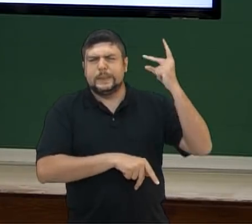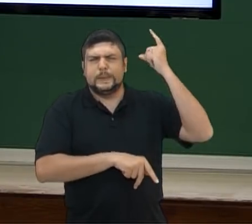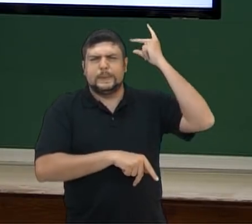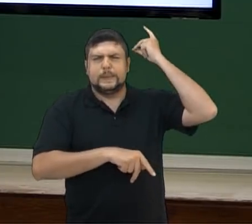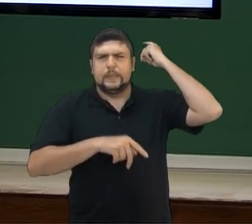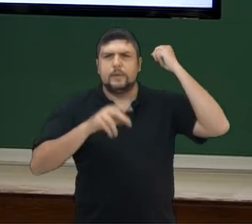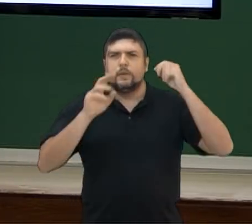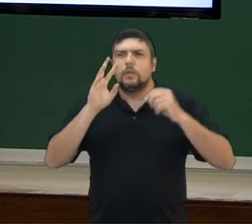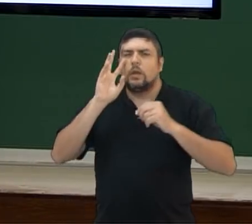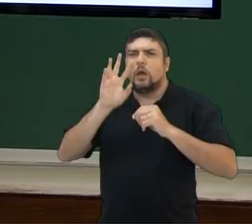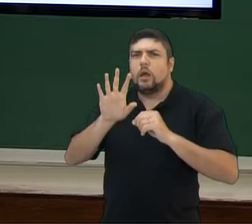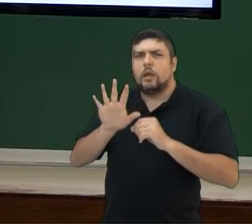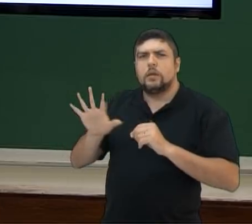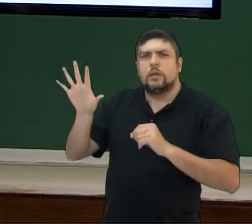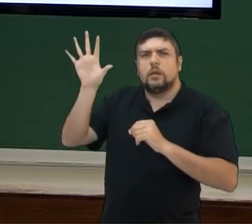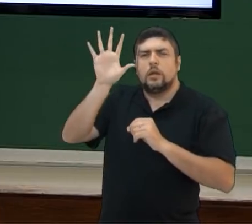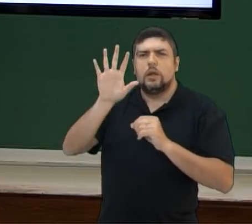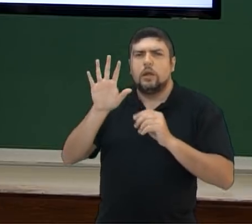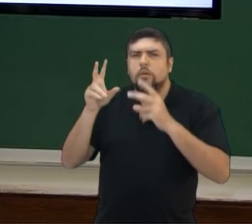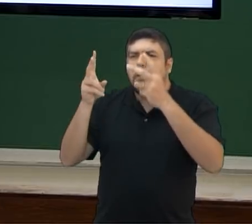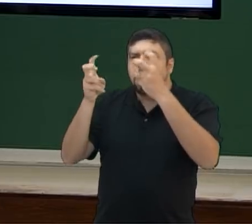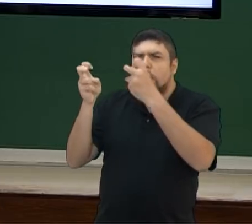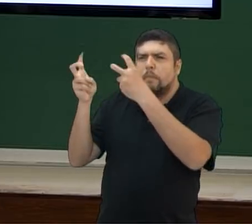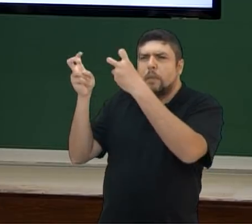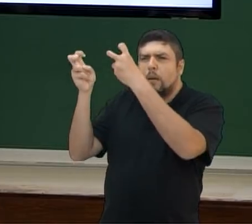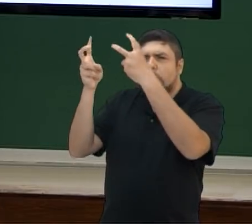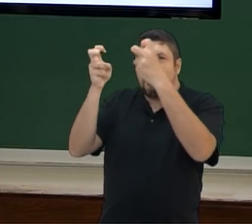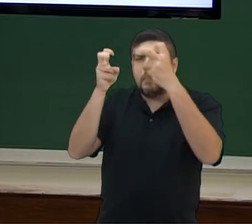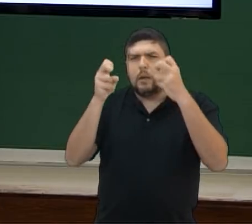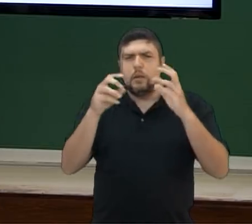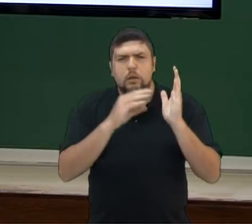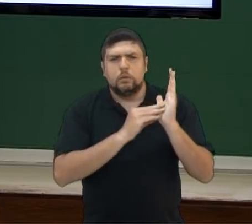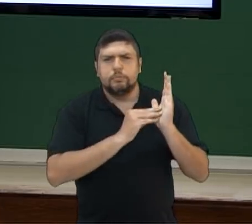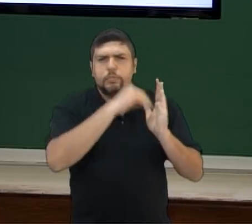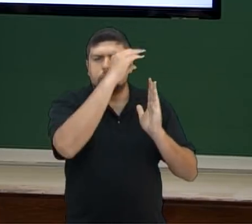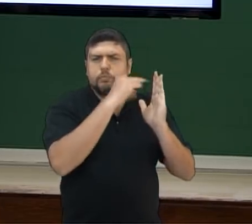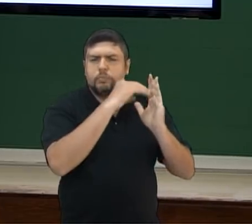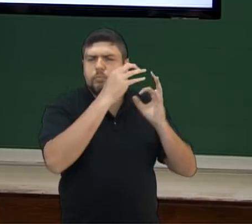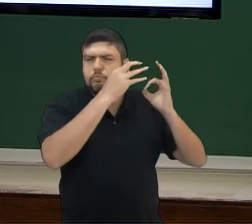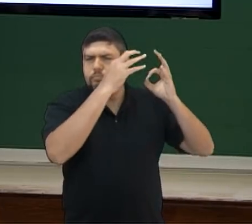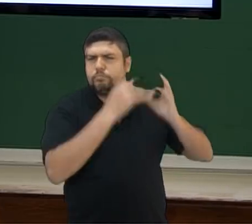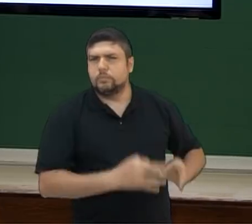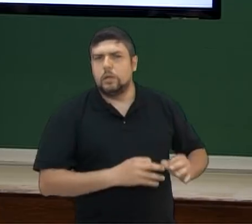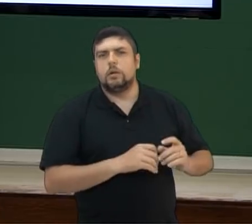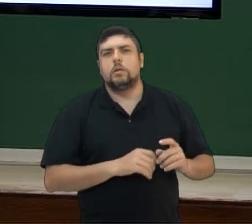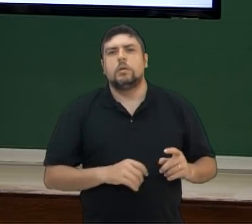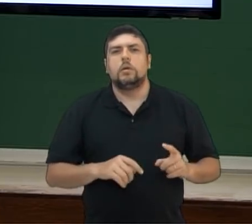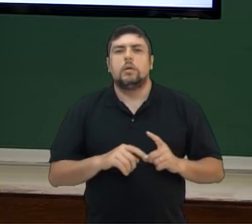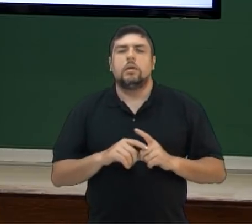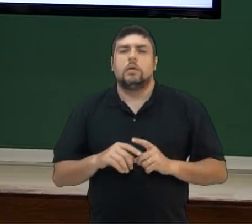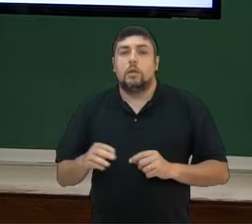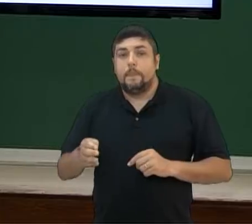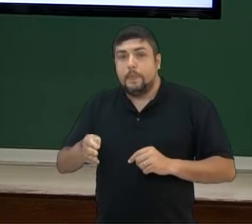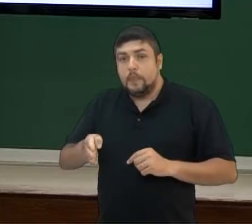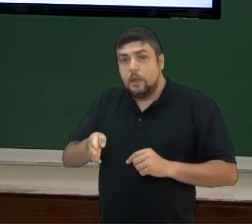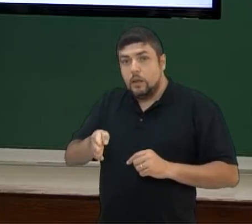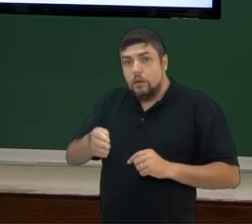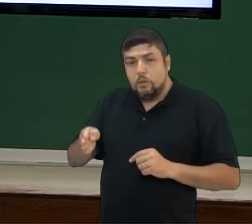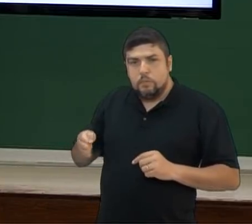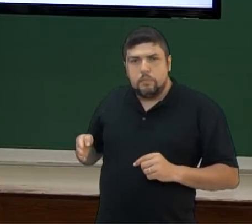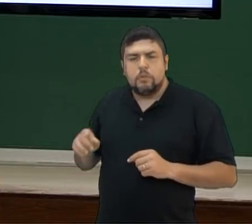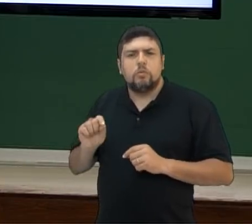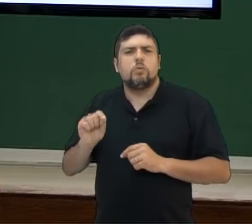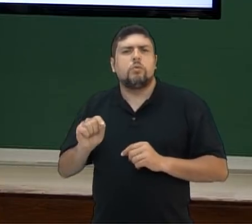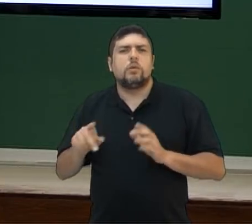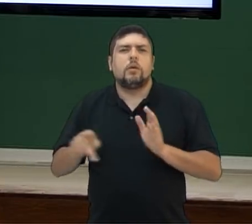inclusive, certeiro, mais correto que o calendário atual, mas é a resposta correta. E o peixe é o símbolo antigo do cristianismo, então